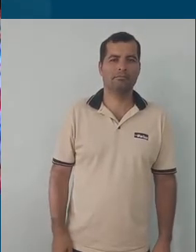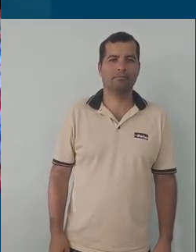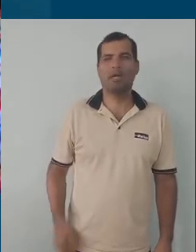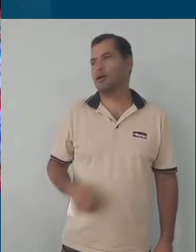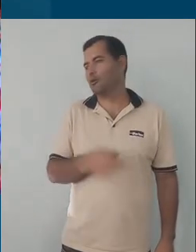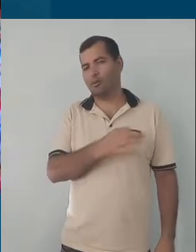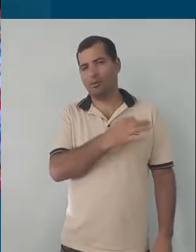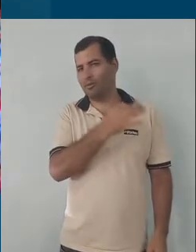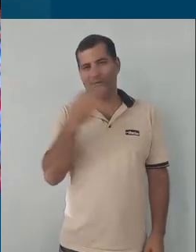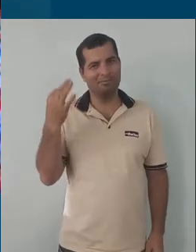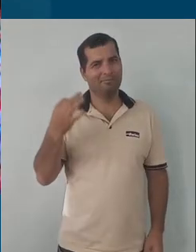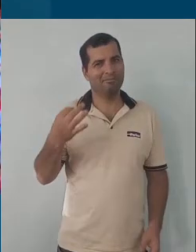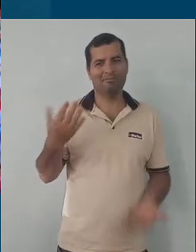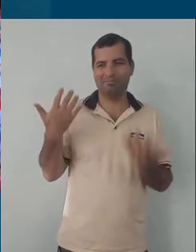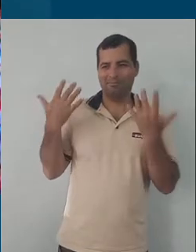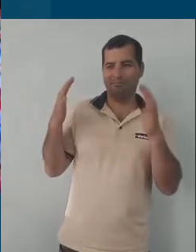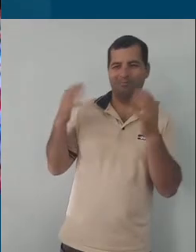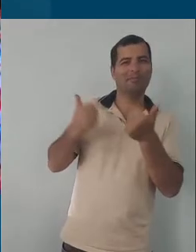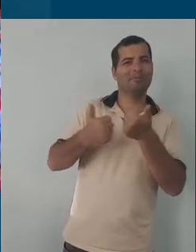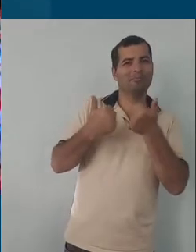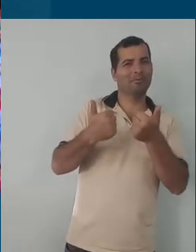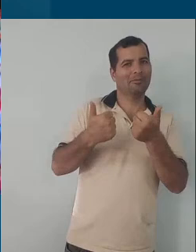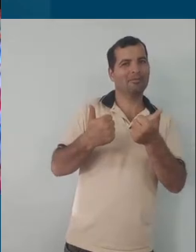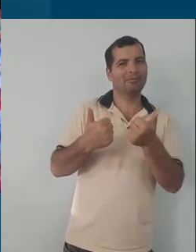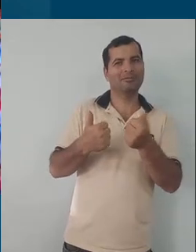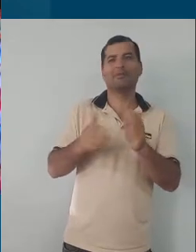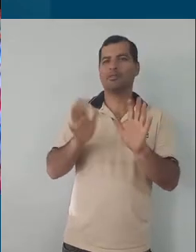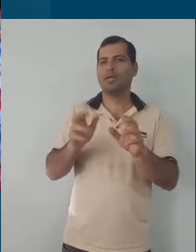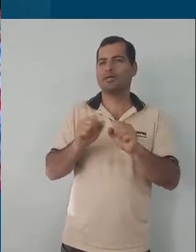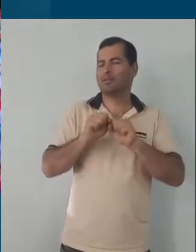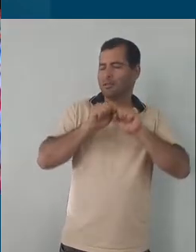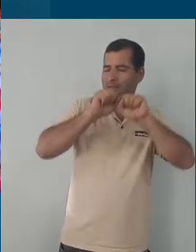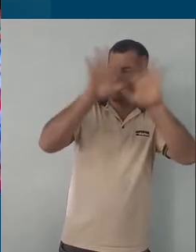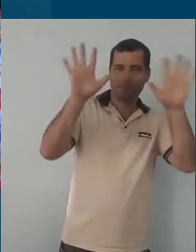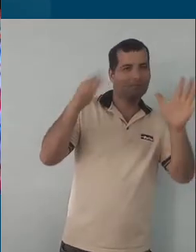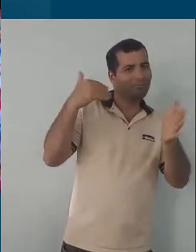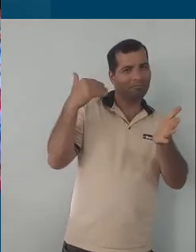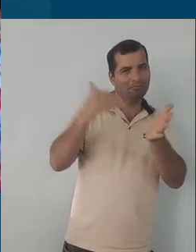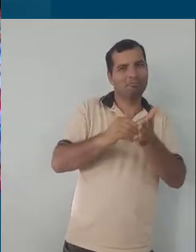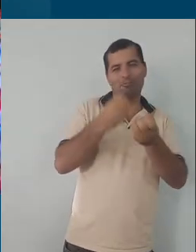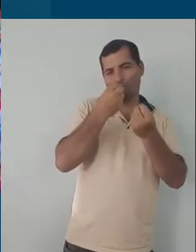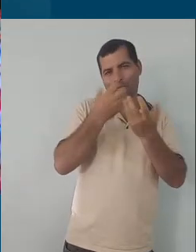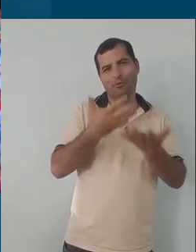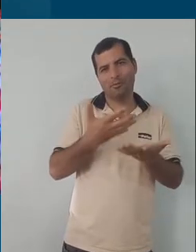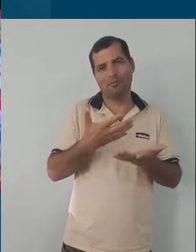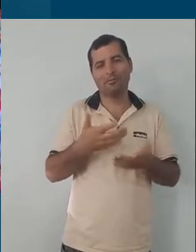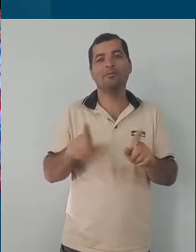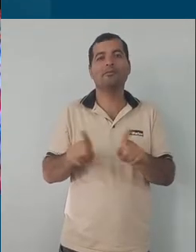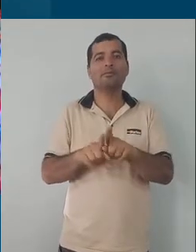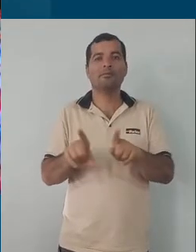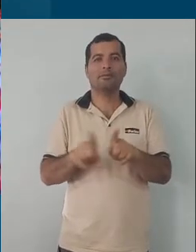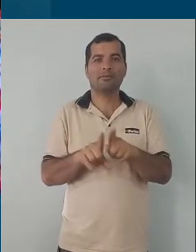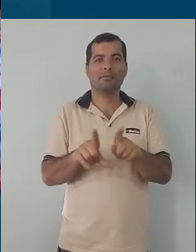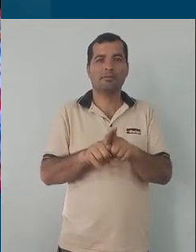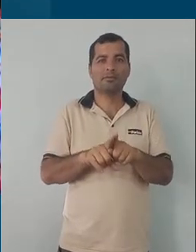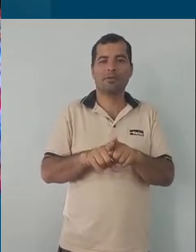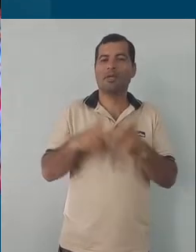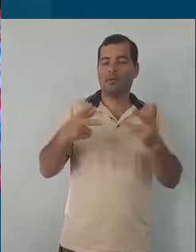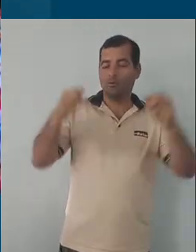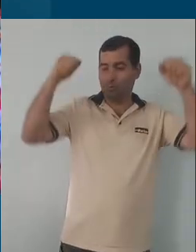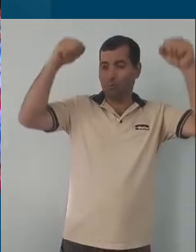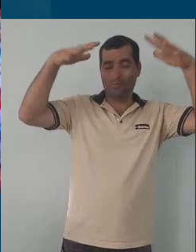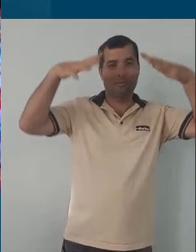de verdade. Eu acho que você esclareceu muitas coisas e trouxe muita luz, assim, para a